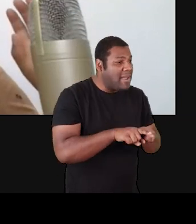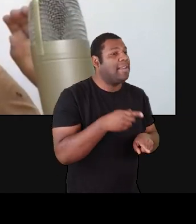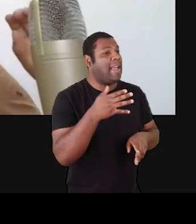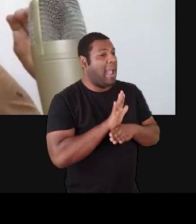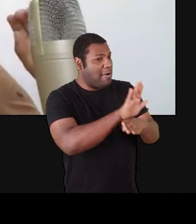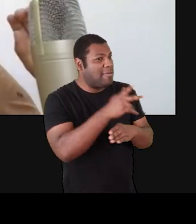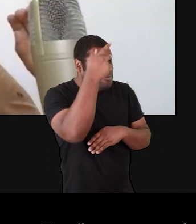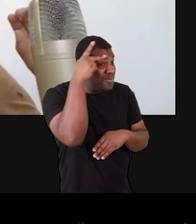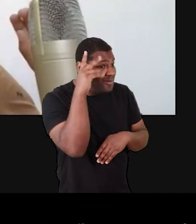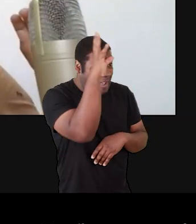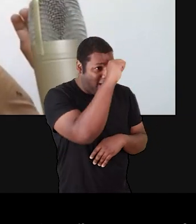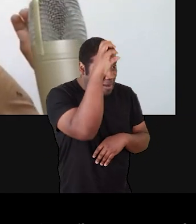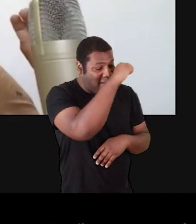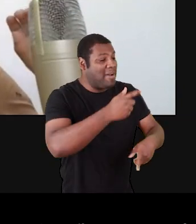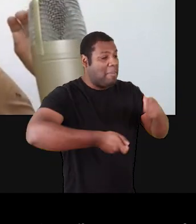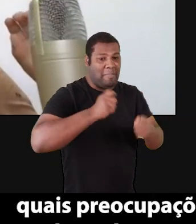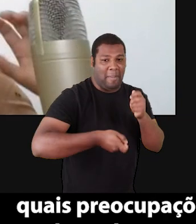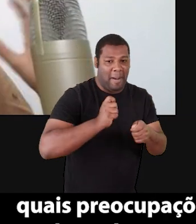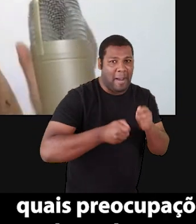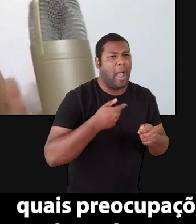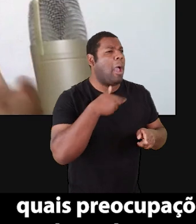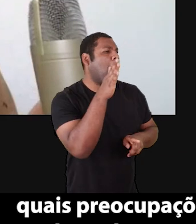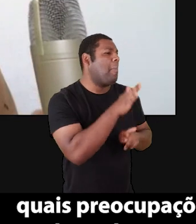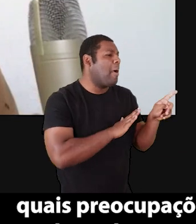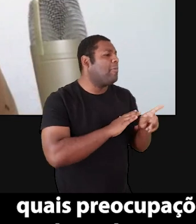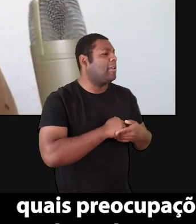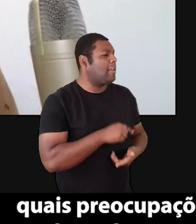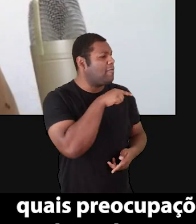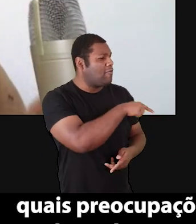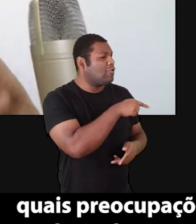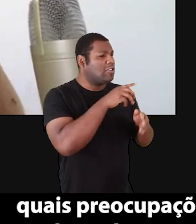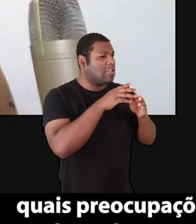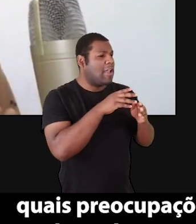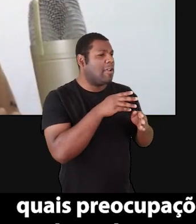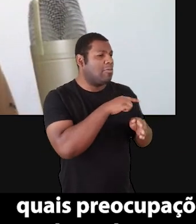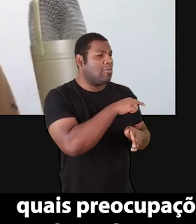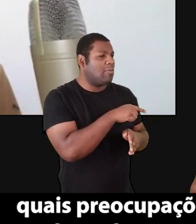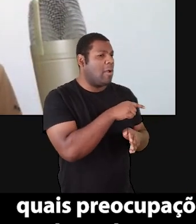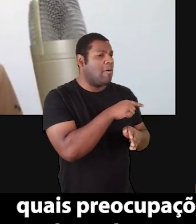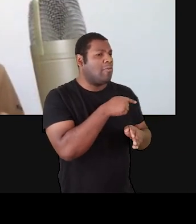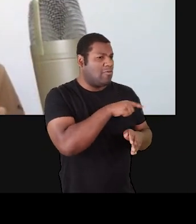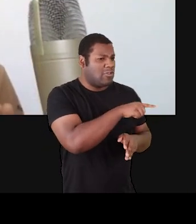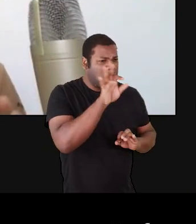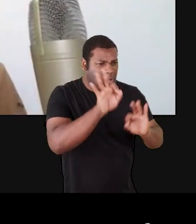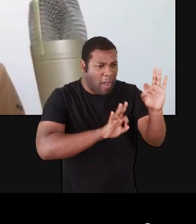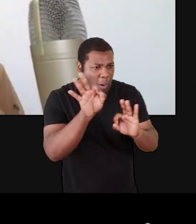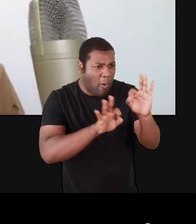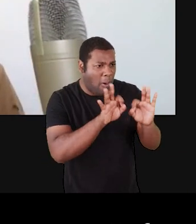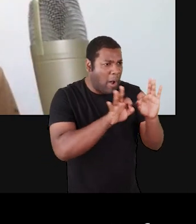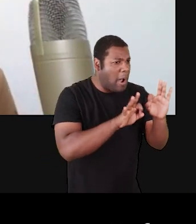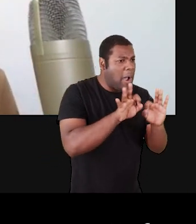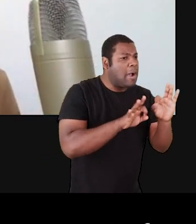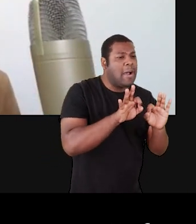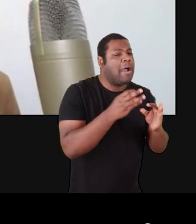né? Então, eu queria te perguntar quais preocupações que você tem na hora de montar o seu set, né? De forma